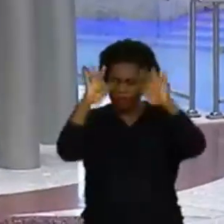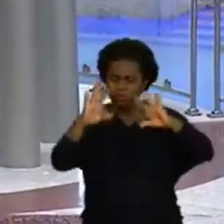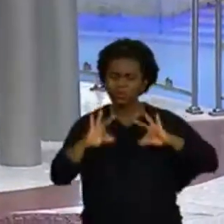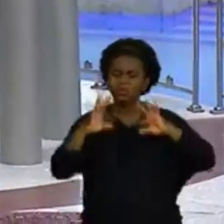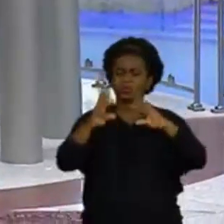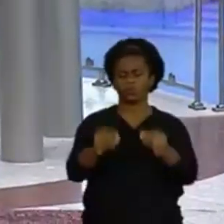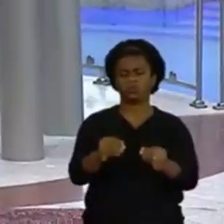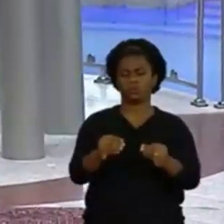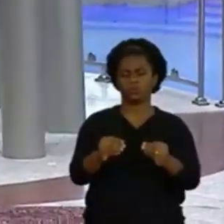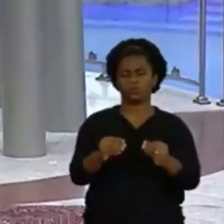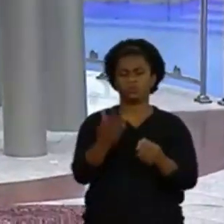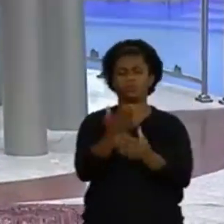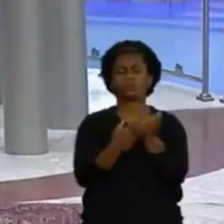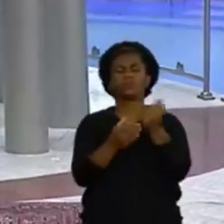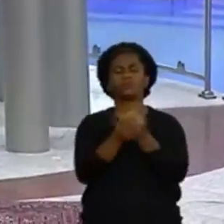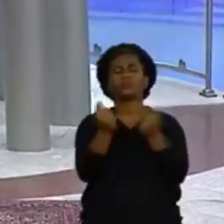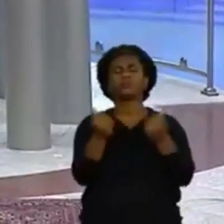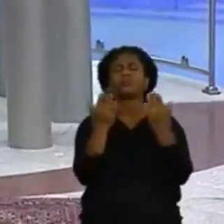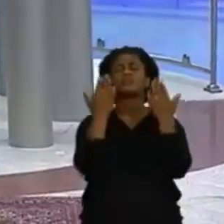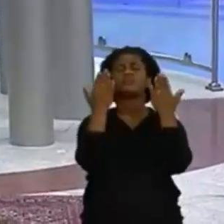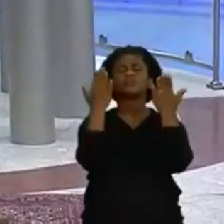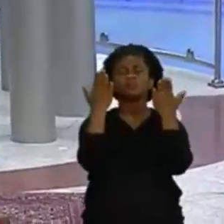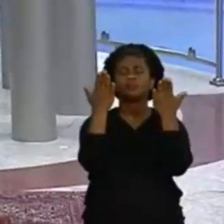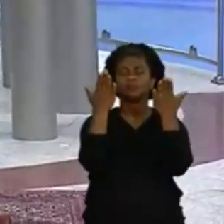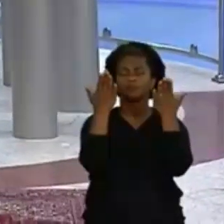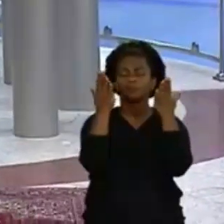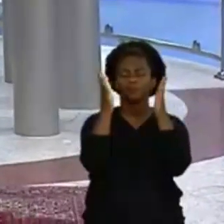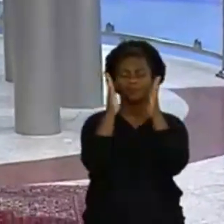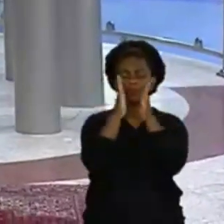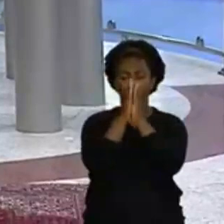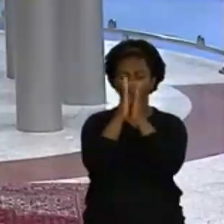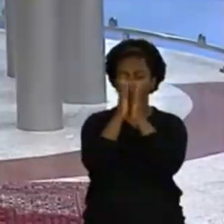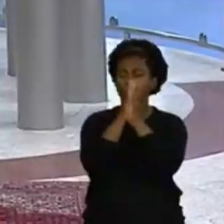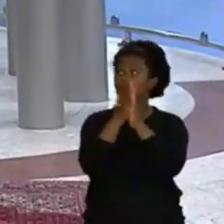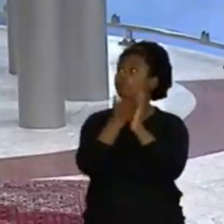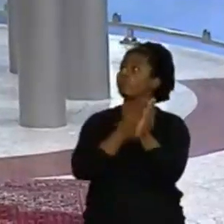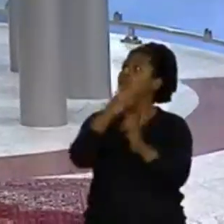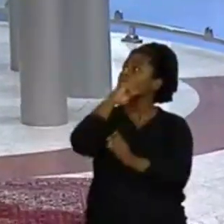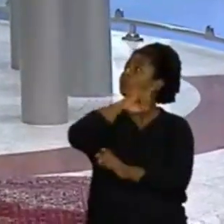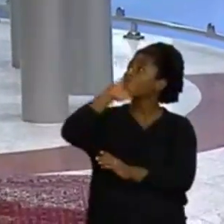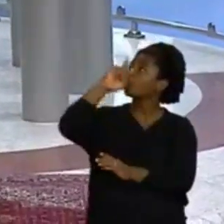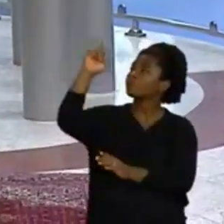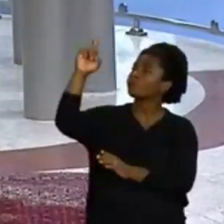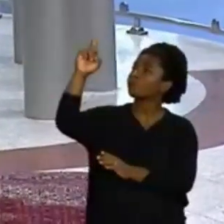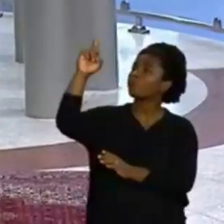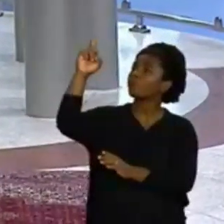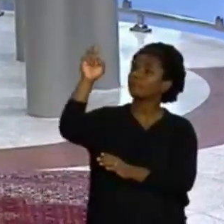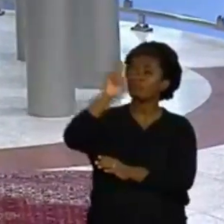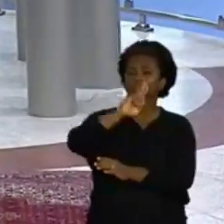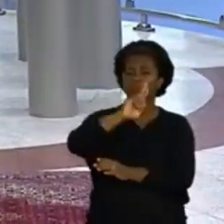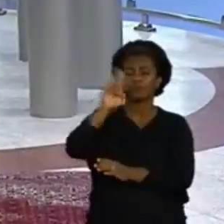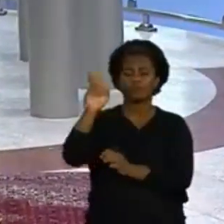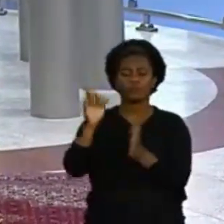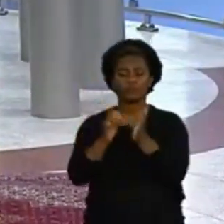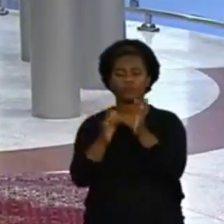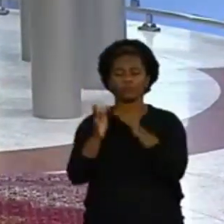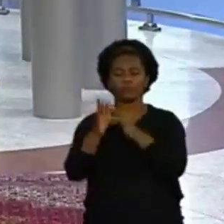gente. Levante as mãos e diga: meu Deus, em nome de Jesus, me